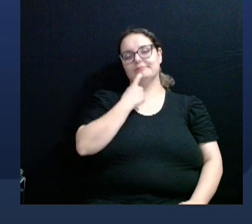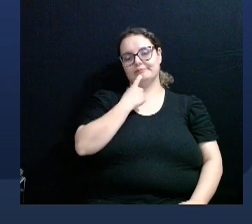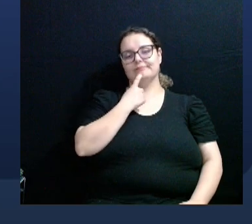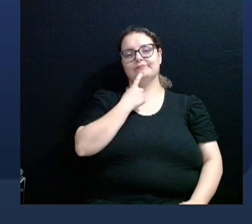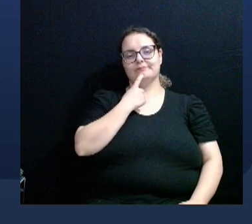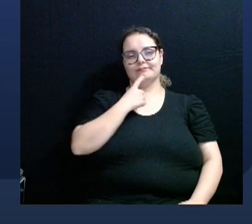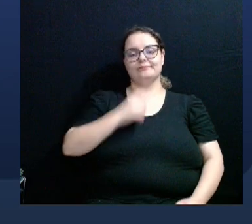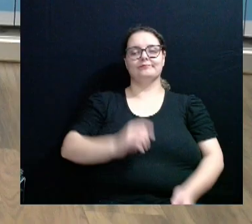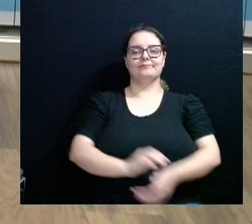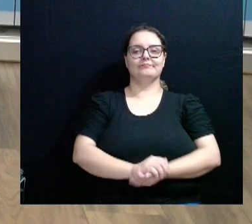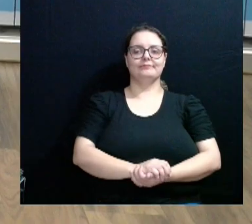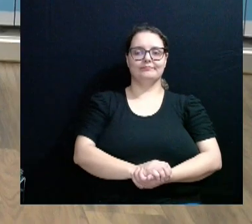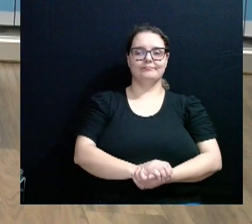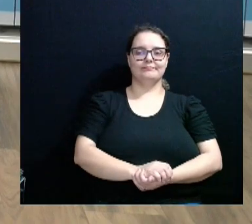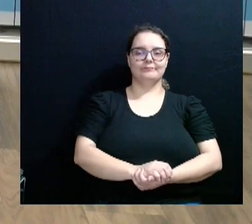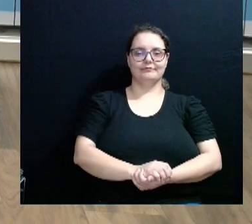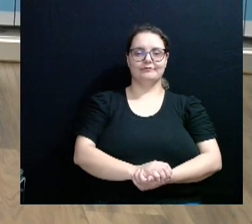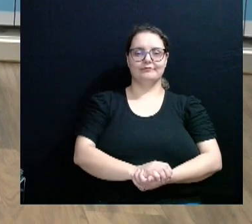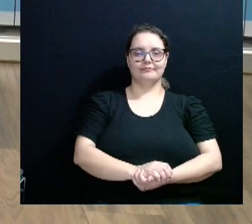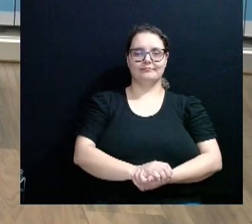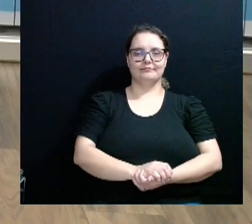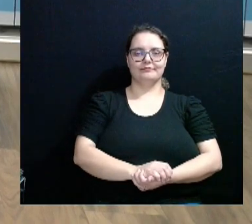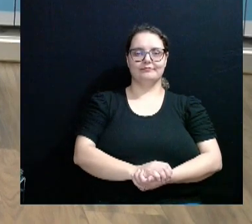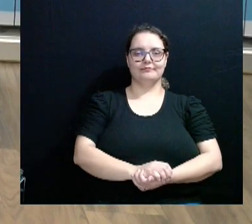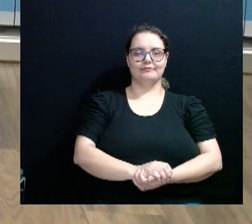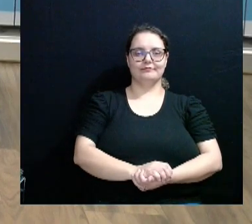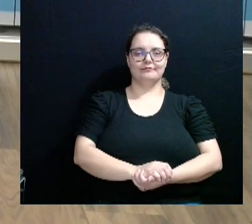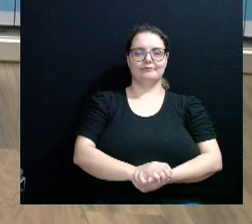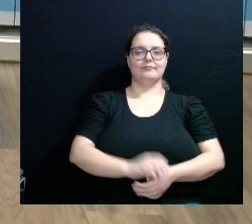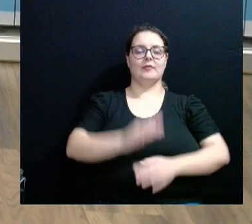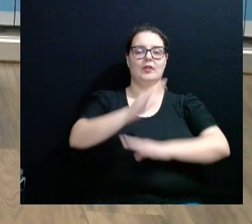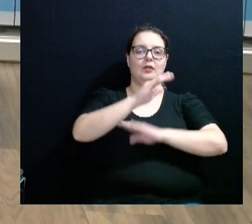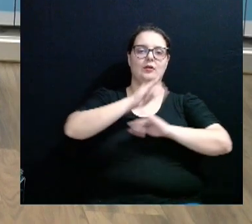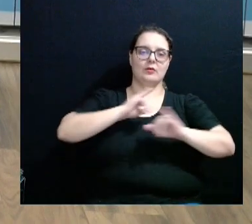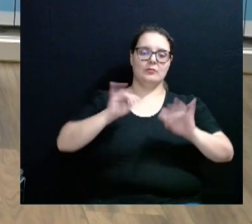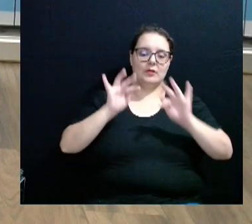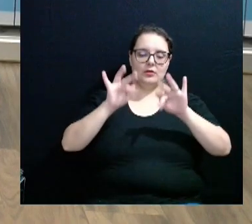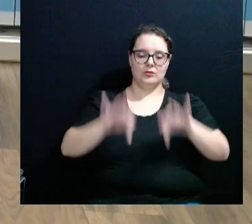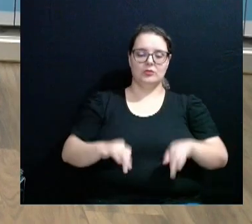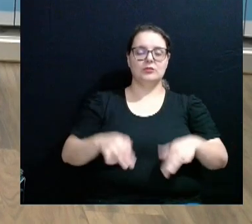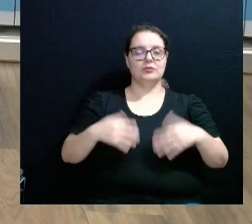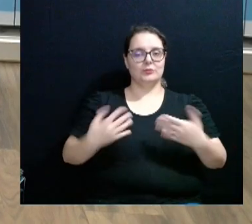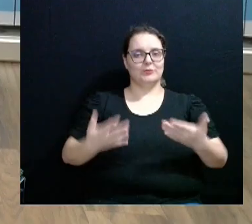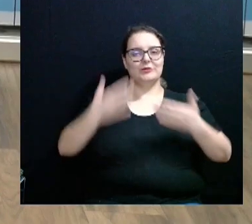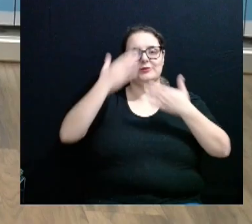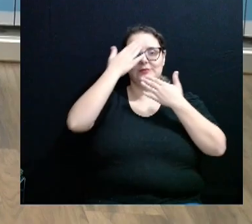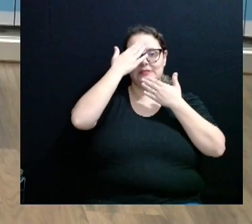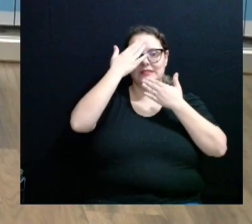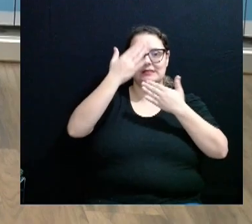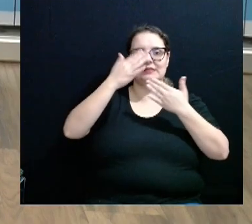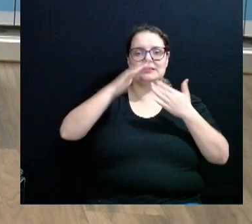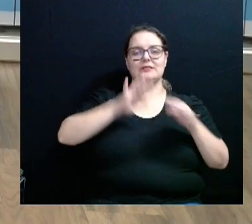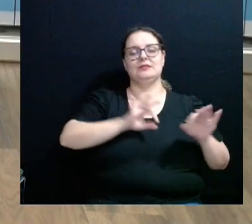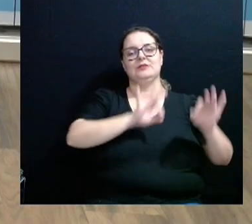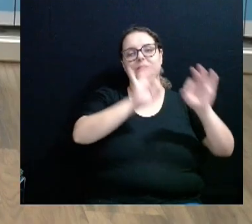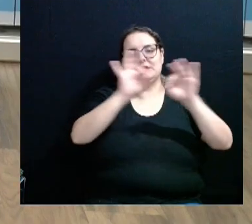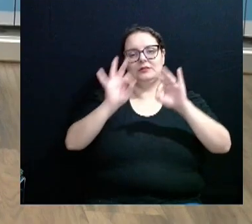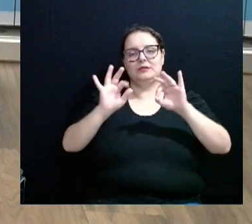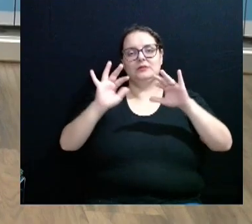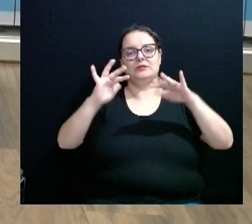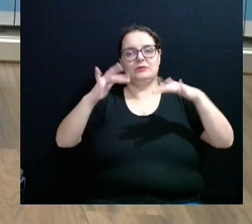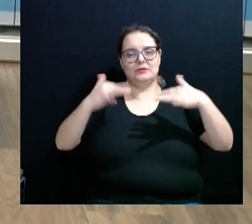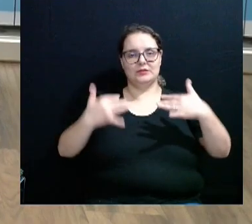Campinas. O Jornal Câmara Notícia fica por aqui. Muito obrigado pela sua companhia, pela sua